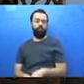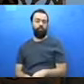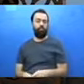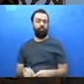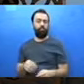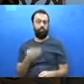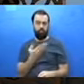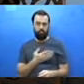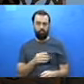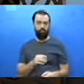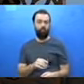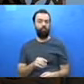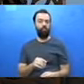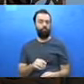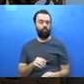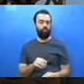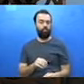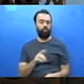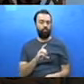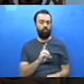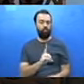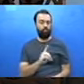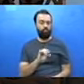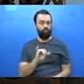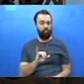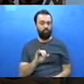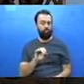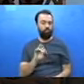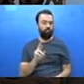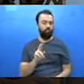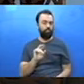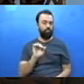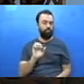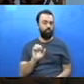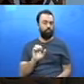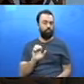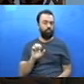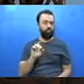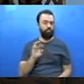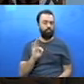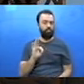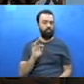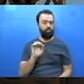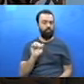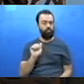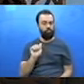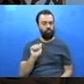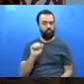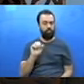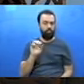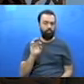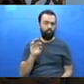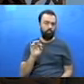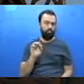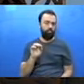diminuir. Então, isso é uma grandeza diretamente proporcional, tá bom?